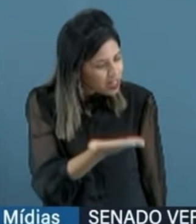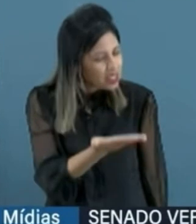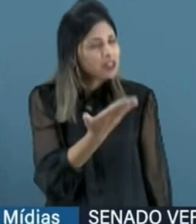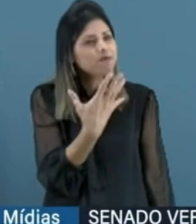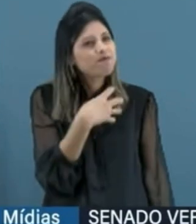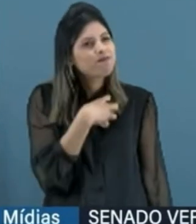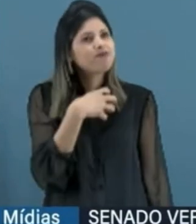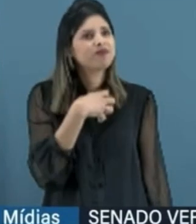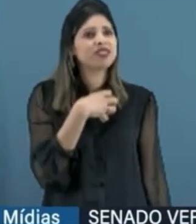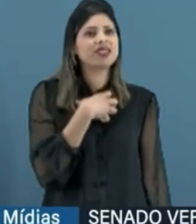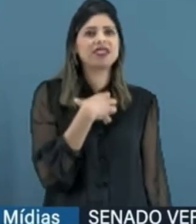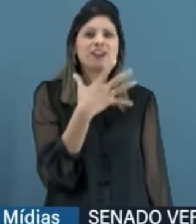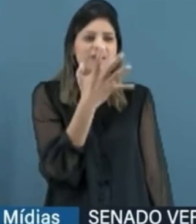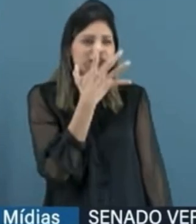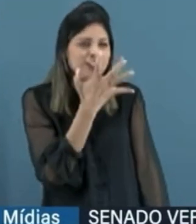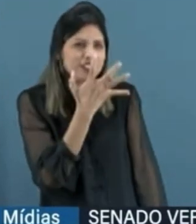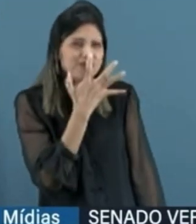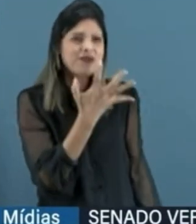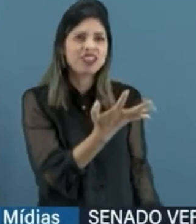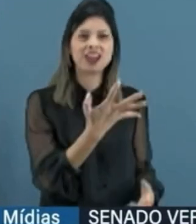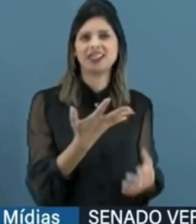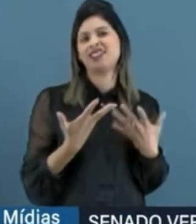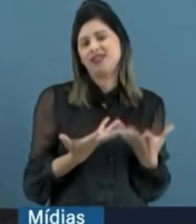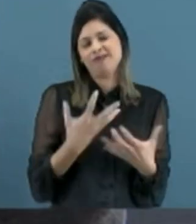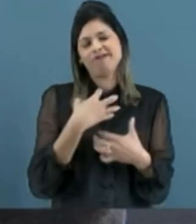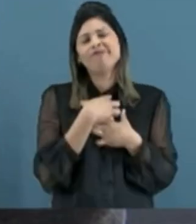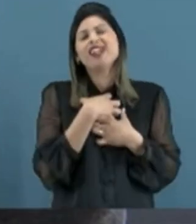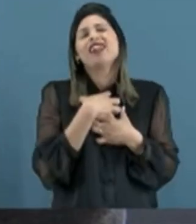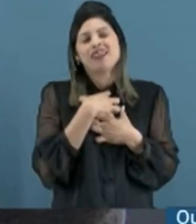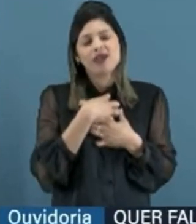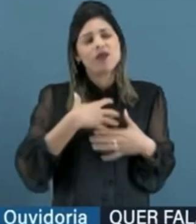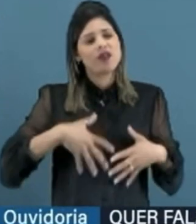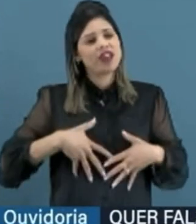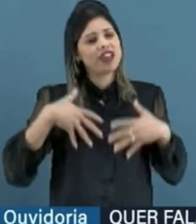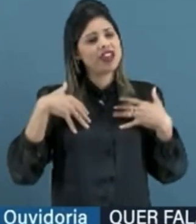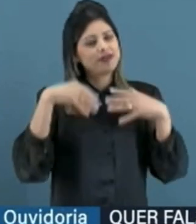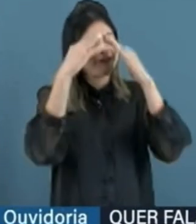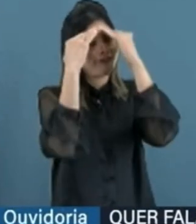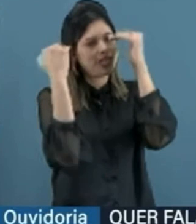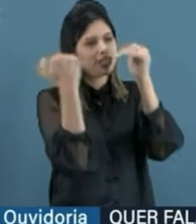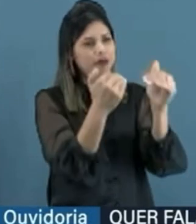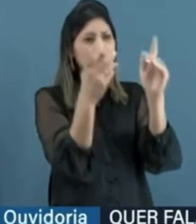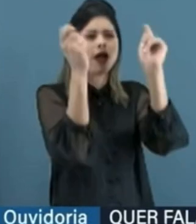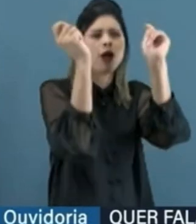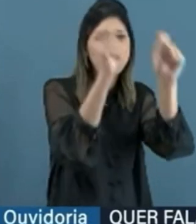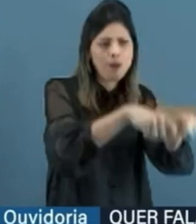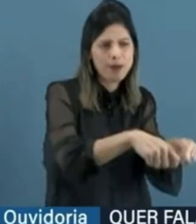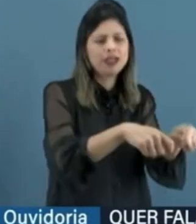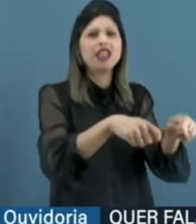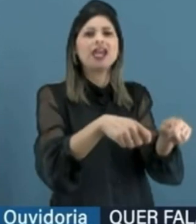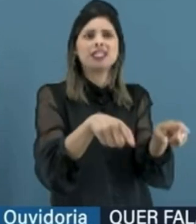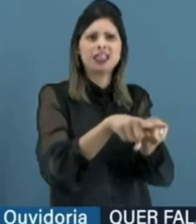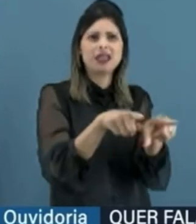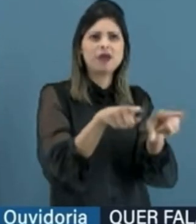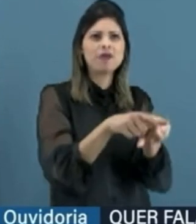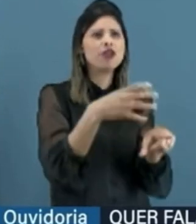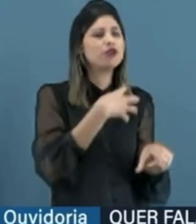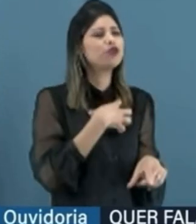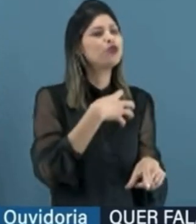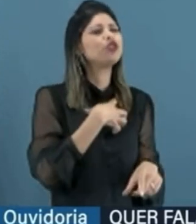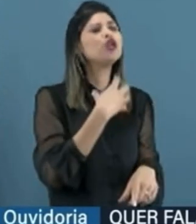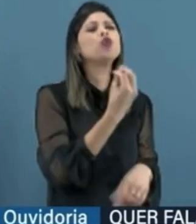minha admiração, o meu profundo respeito pela sua competência, pela sua forma de ser e